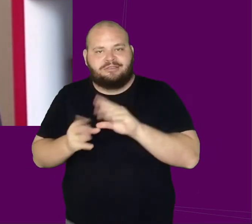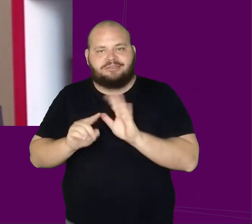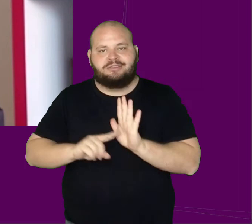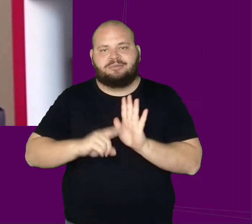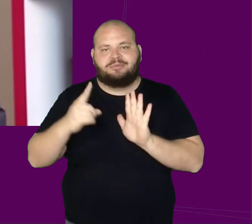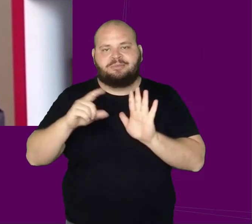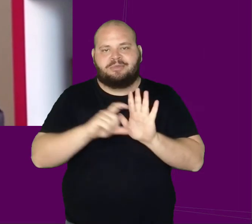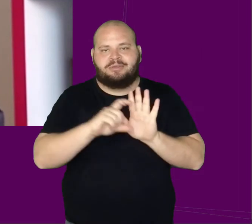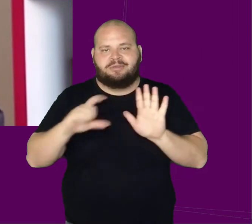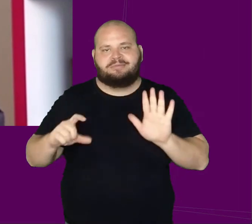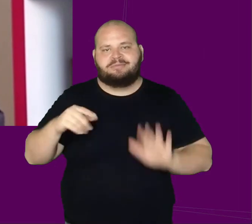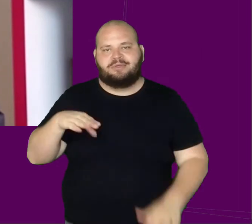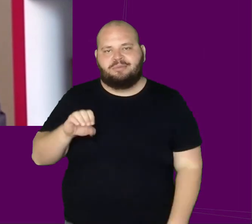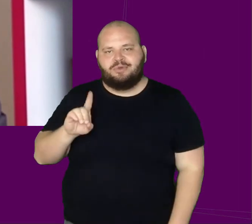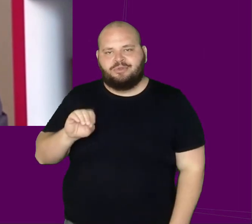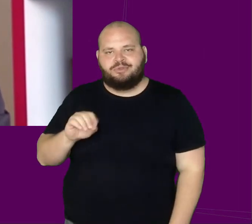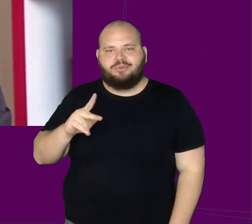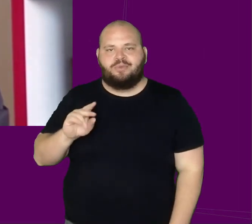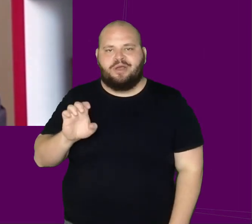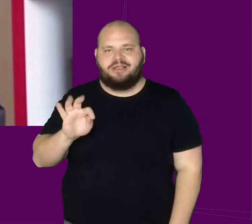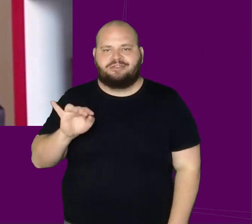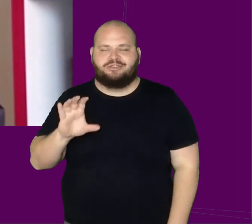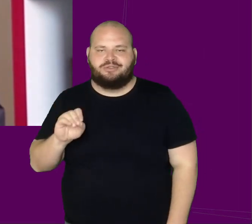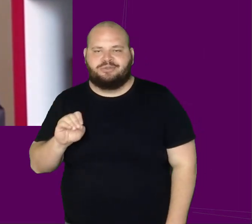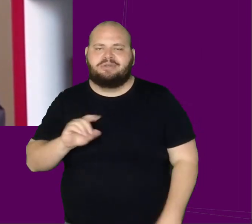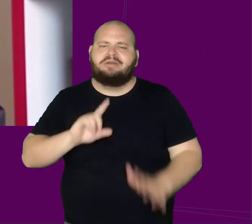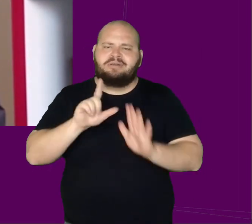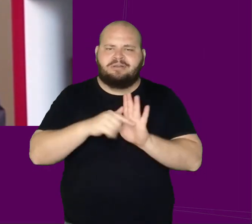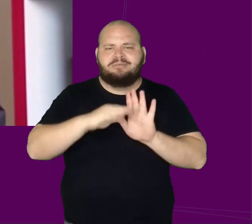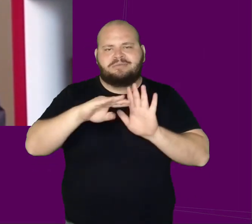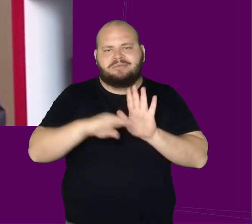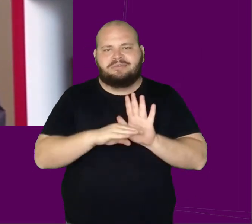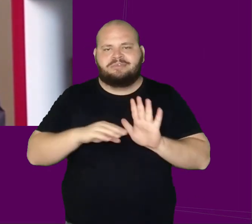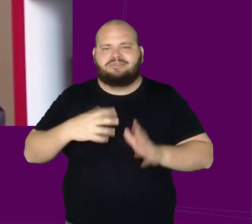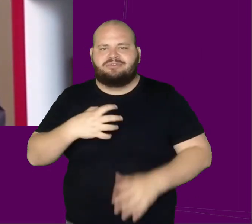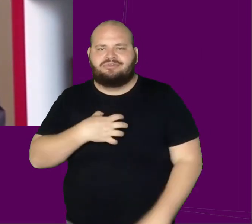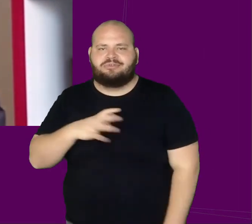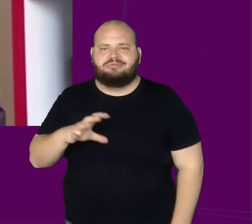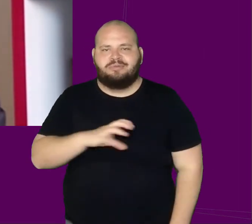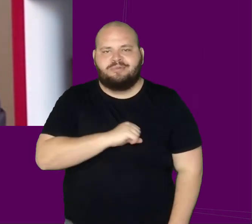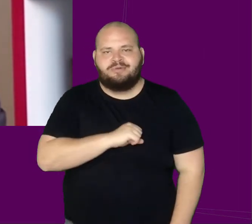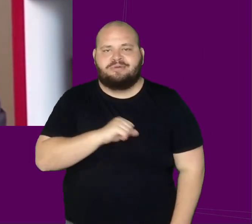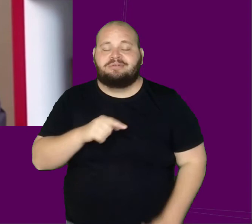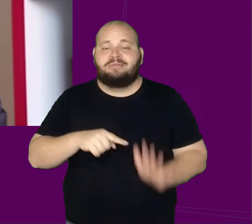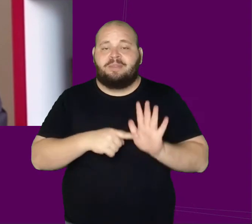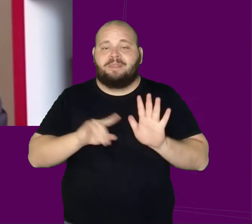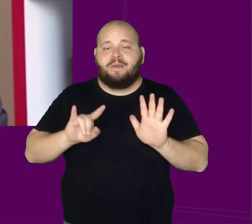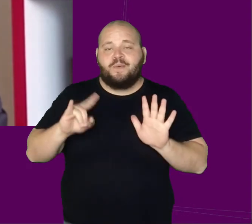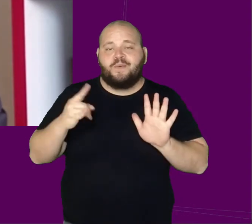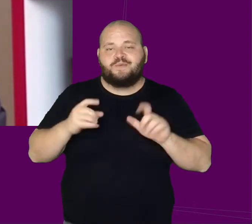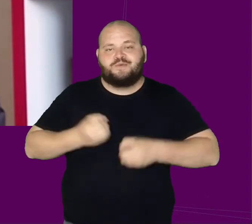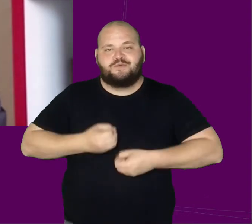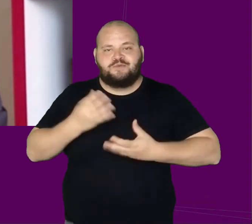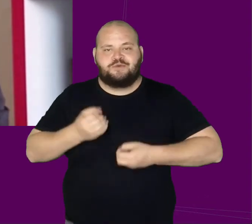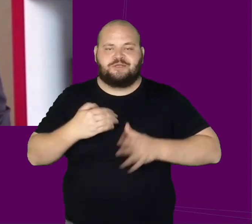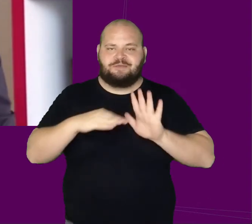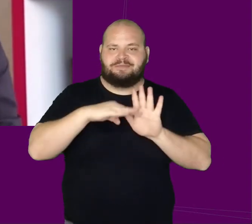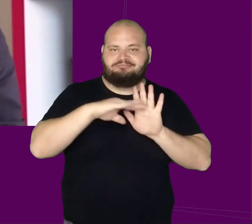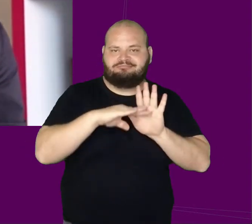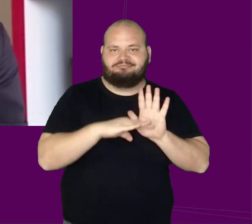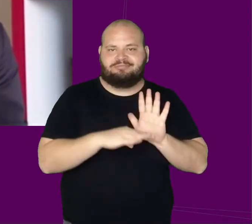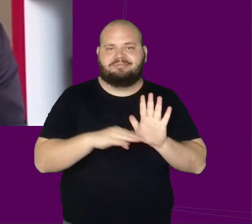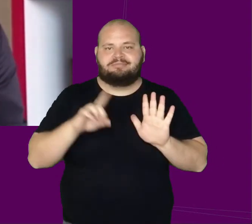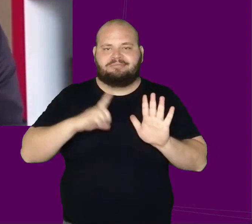parte do livro, que é modo poético. Depois ela vai ter um jeito e amor, e aí aqui eu chamo a atenção para o último poema